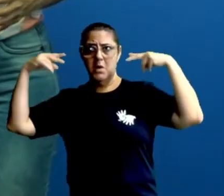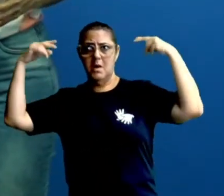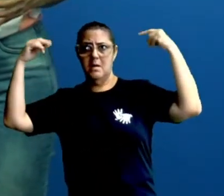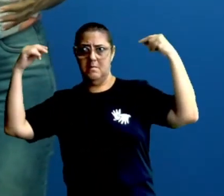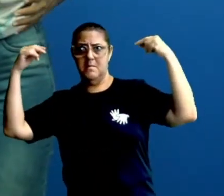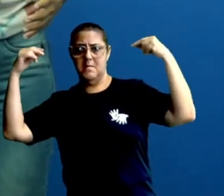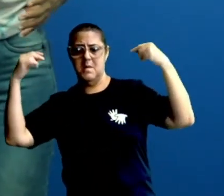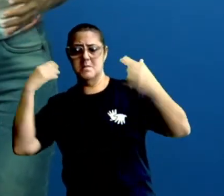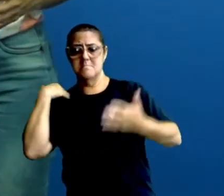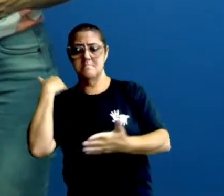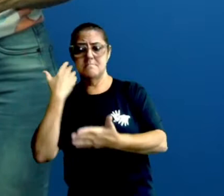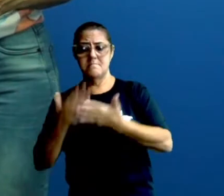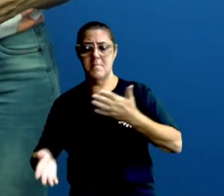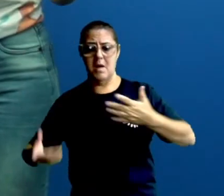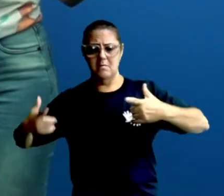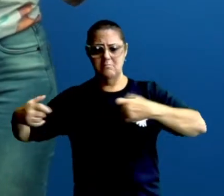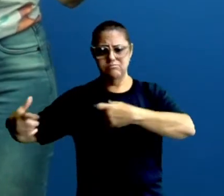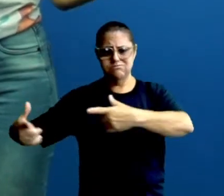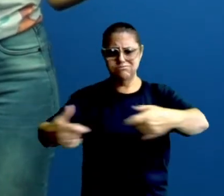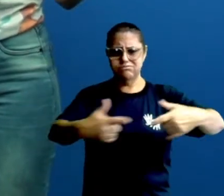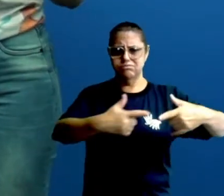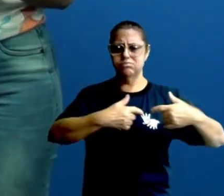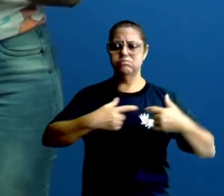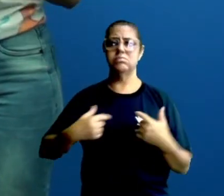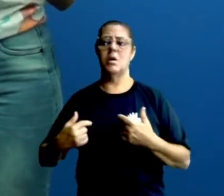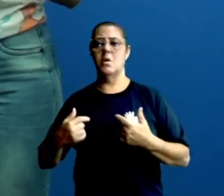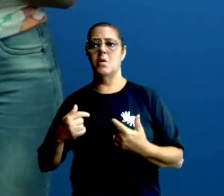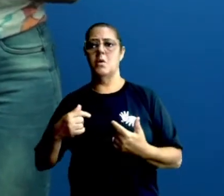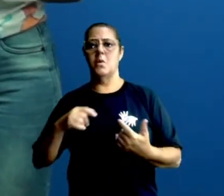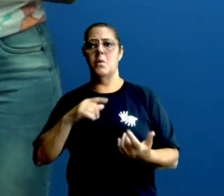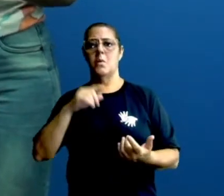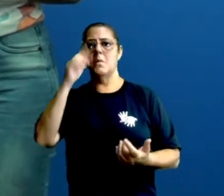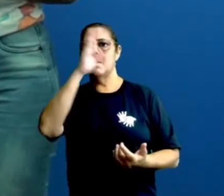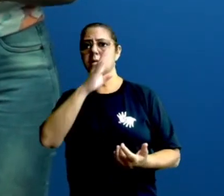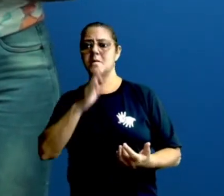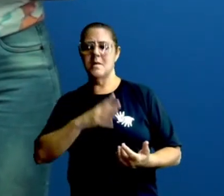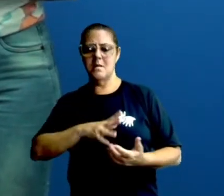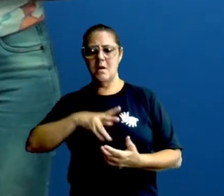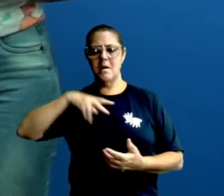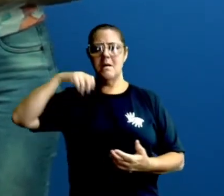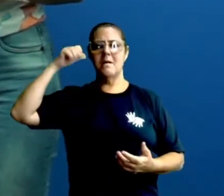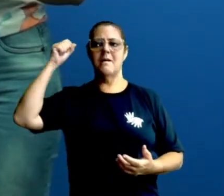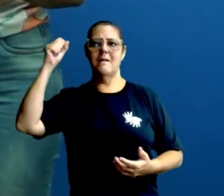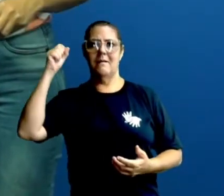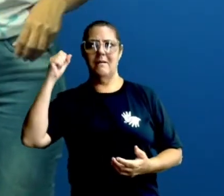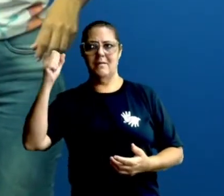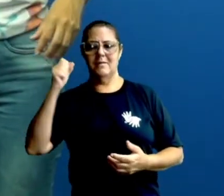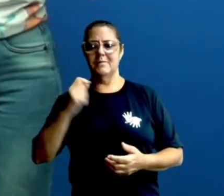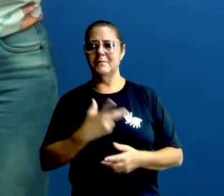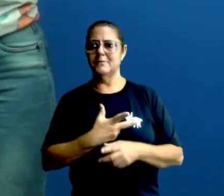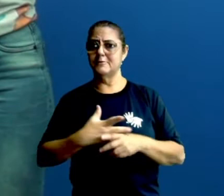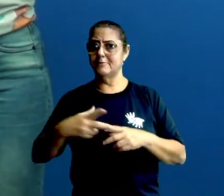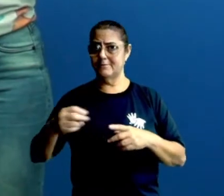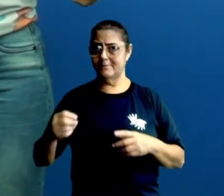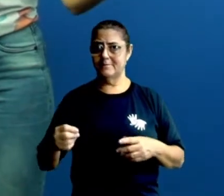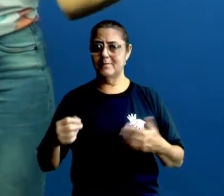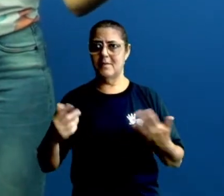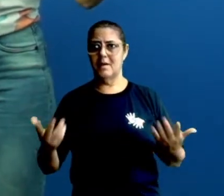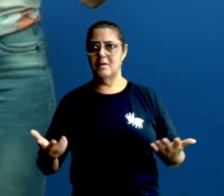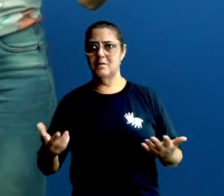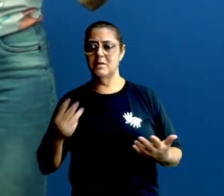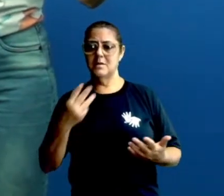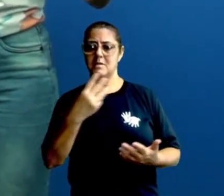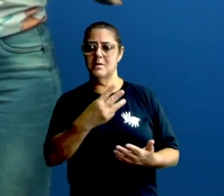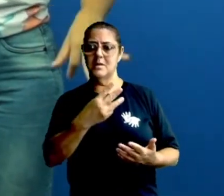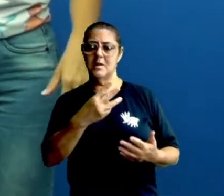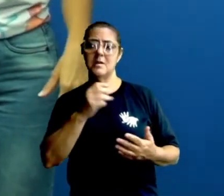holandeses perdem e que os lusos brasileiros saem vitoriosos. certo, pessoal? Depois disso, isso acontece em 3